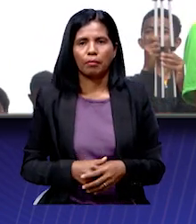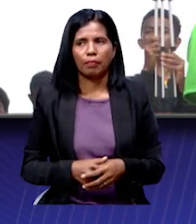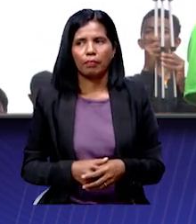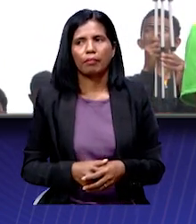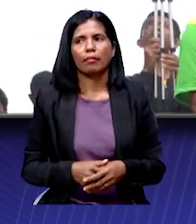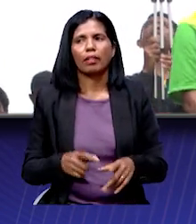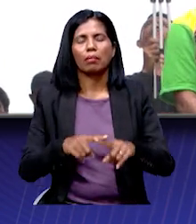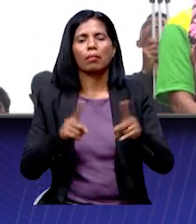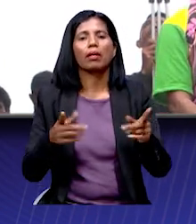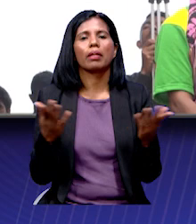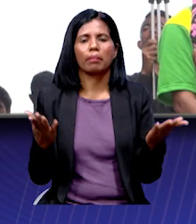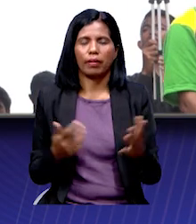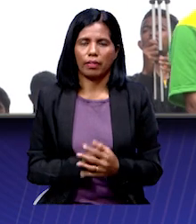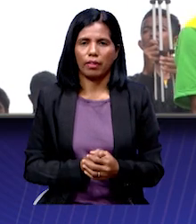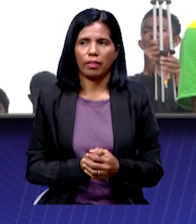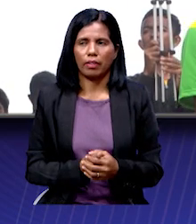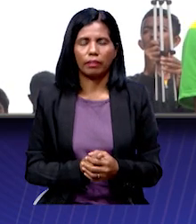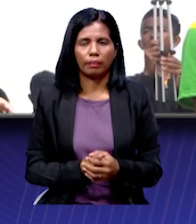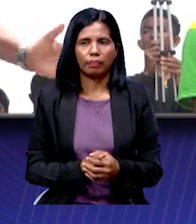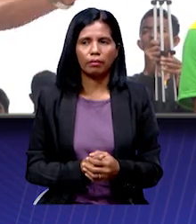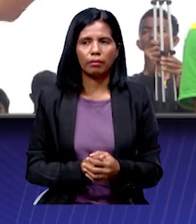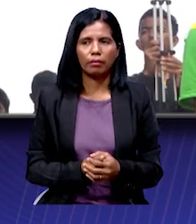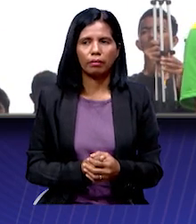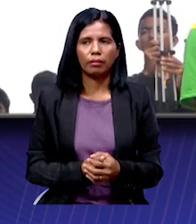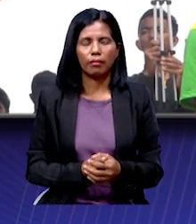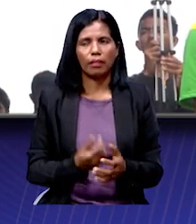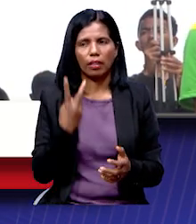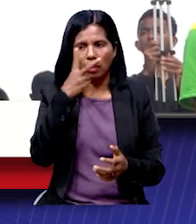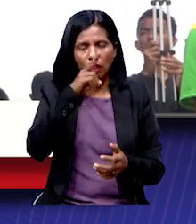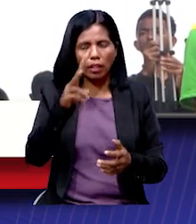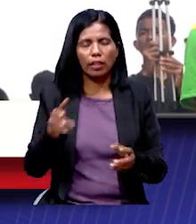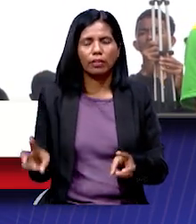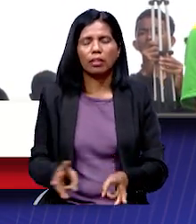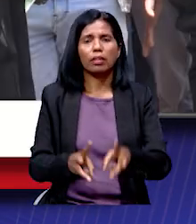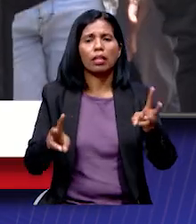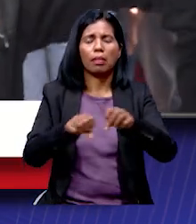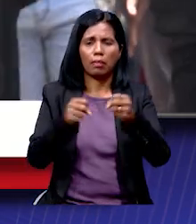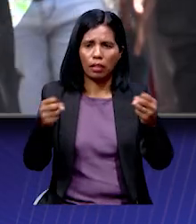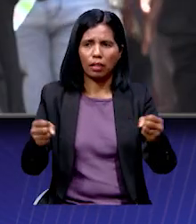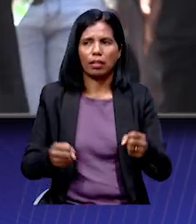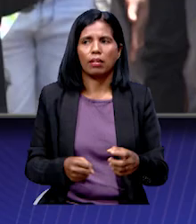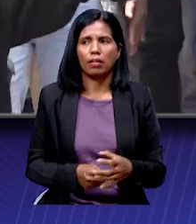Mai be hene be. Iha ne be. Ita re estrar kuat pa kuat mai. Demais.